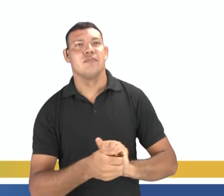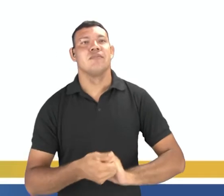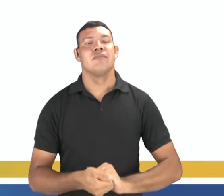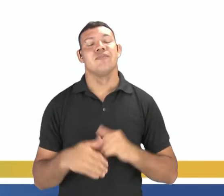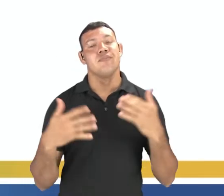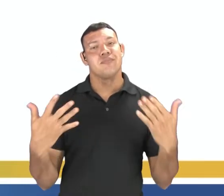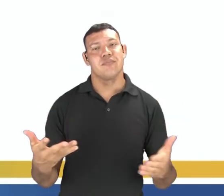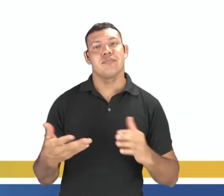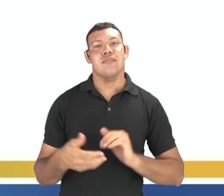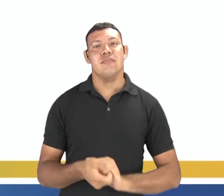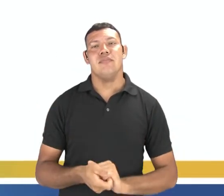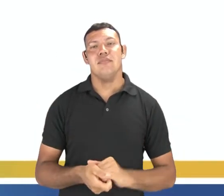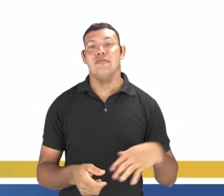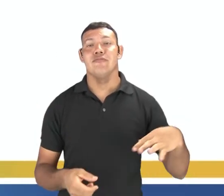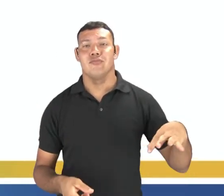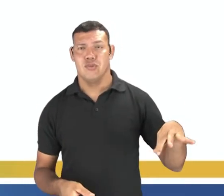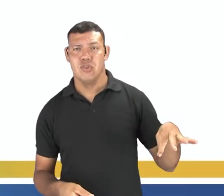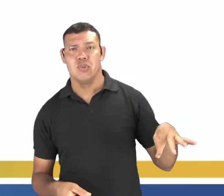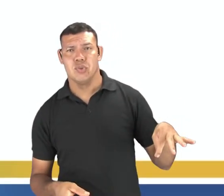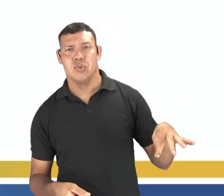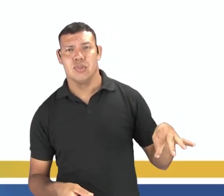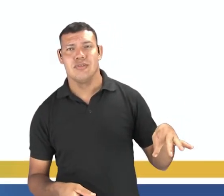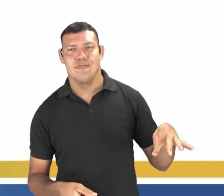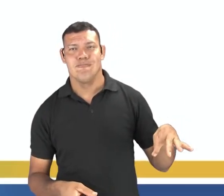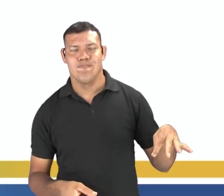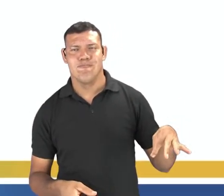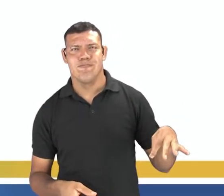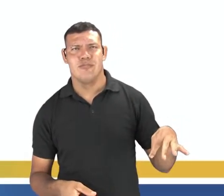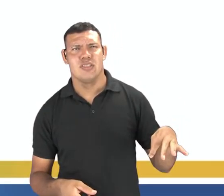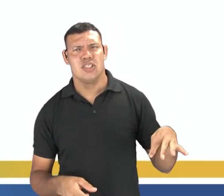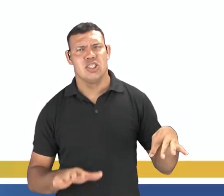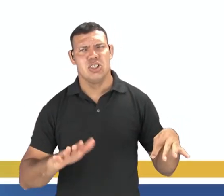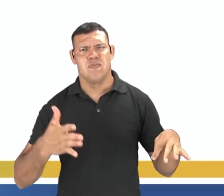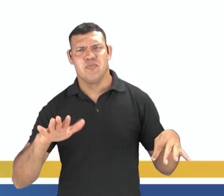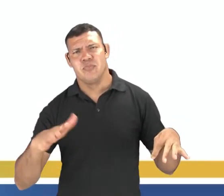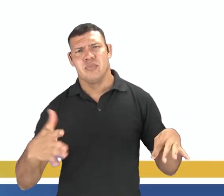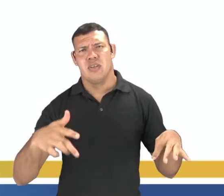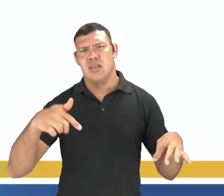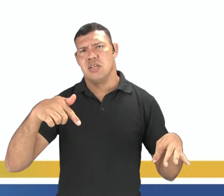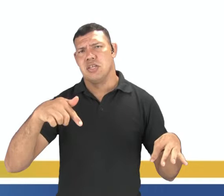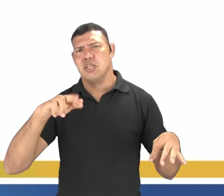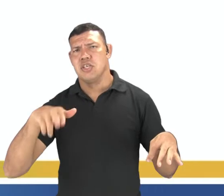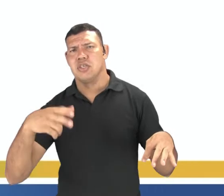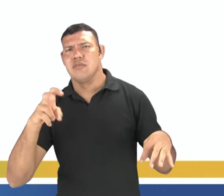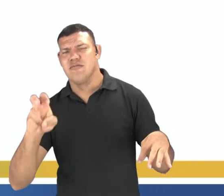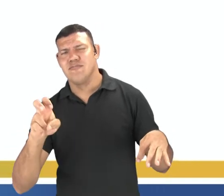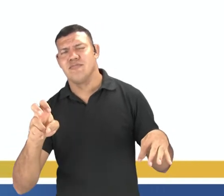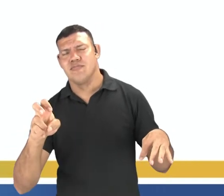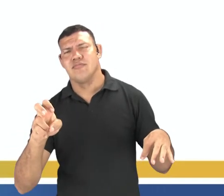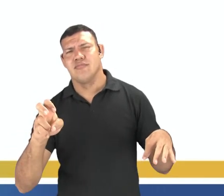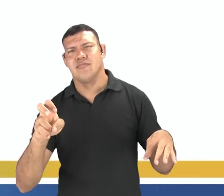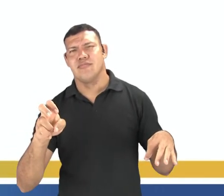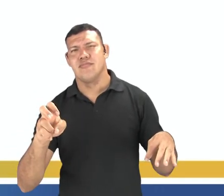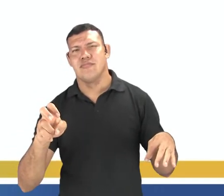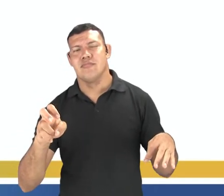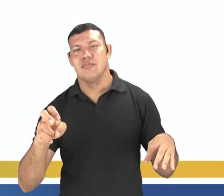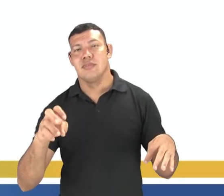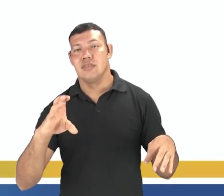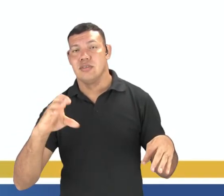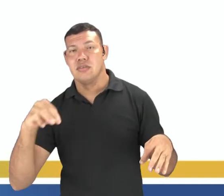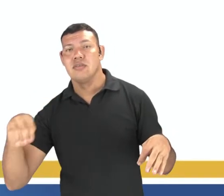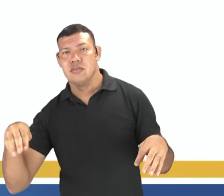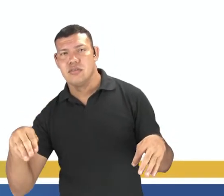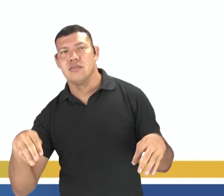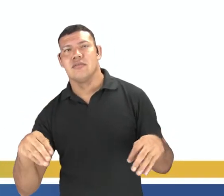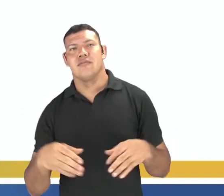Então, a vagina é um canal com cerca de 7,5 a 10 centímetros, que se estende do